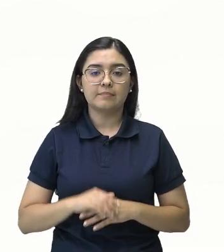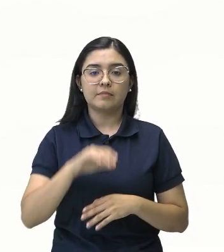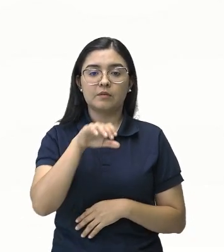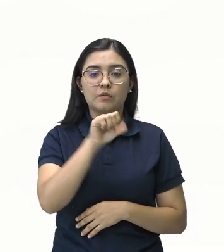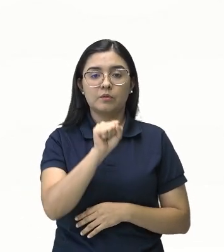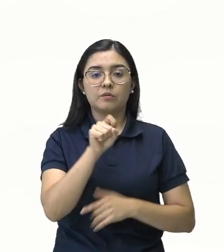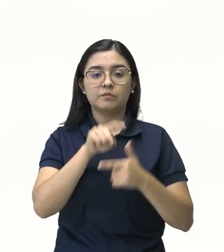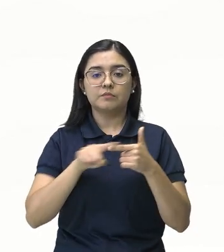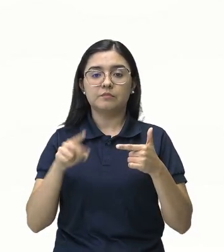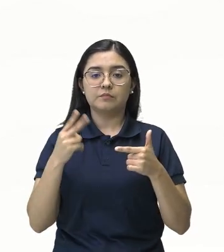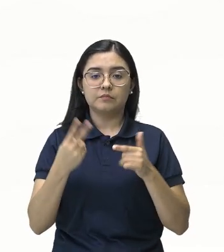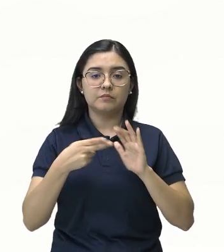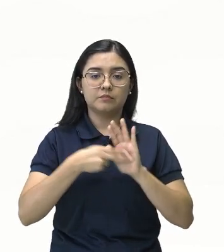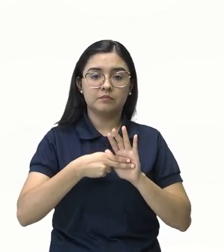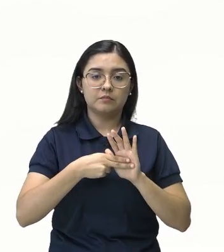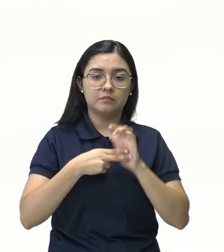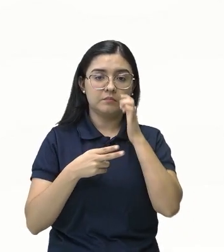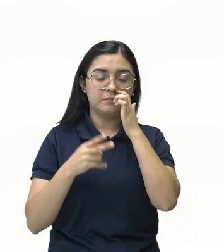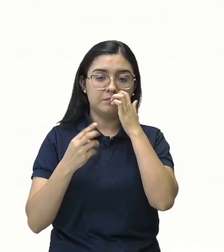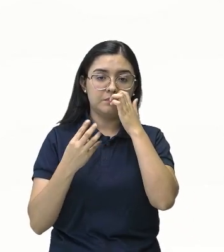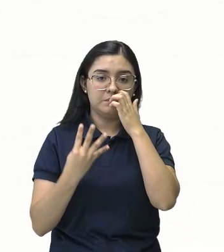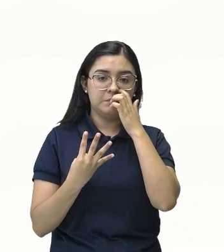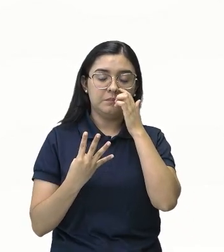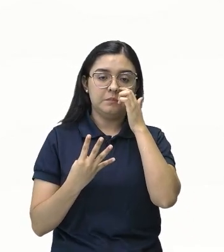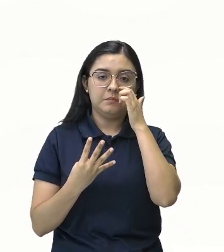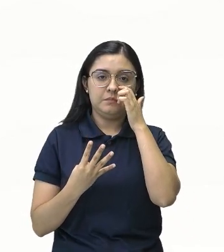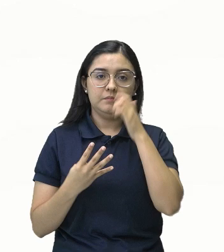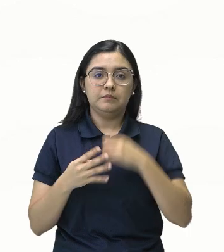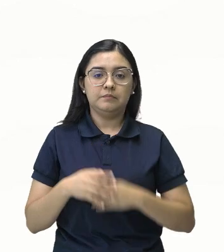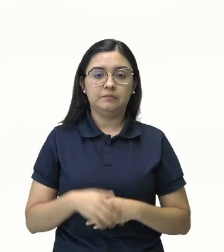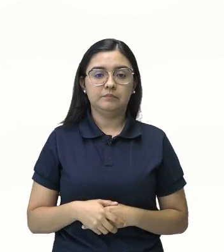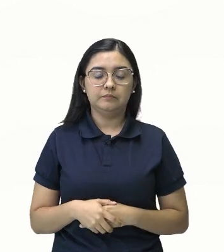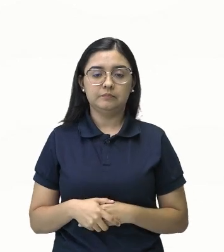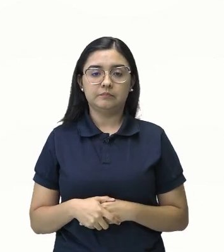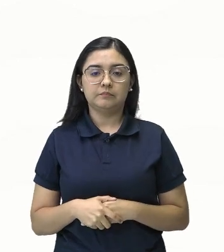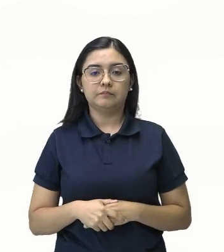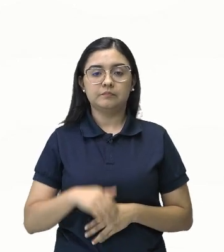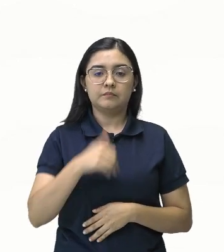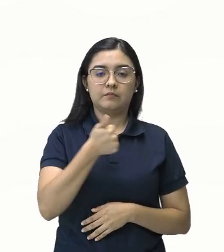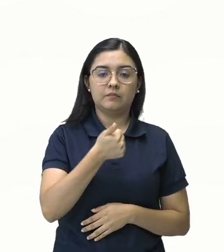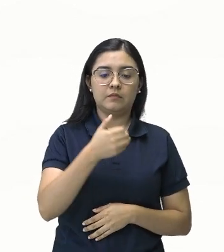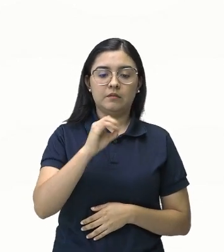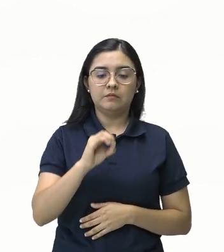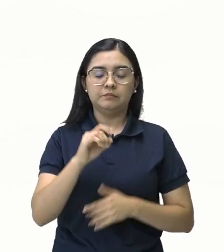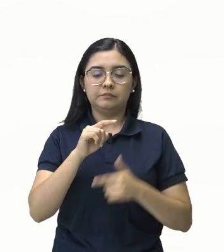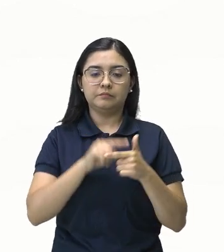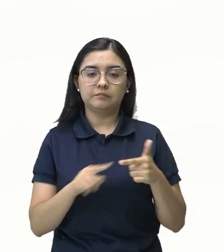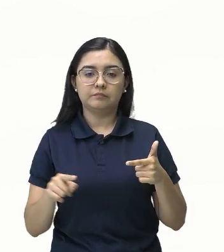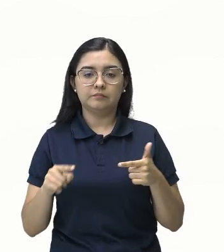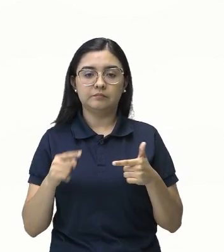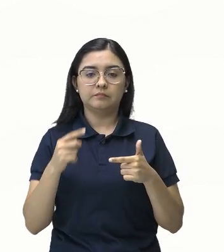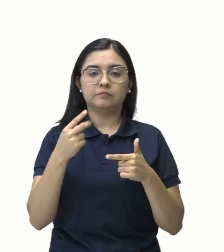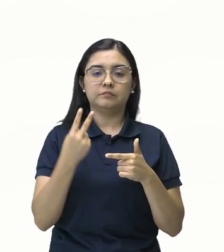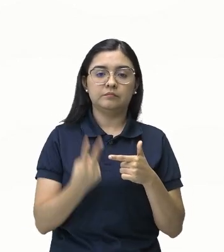8 dividido por 2, 4. 10 dividido por 2,